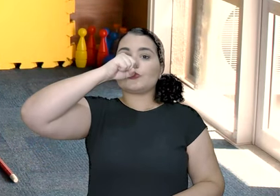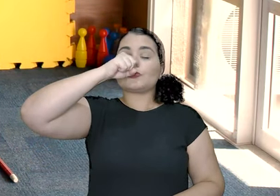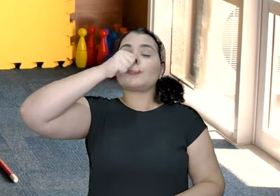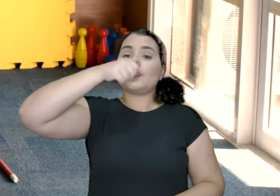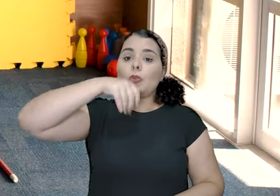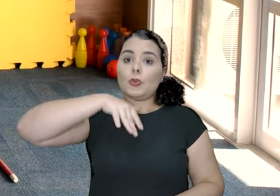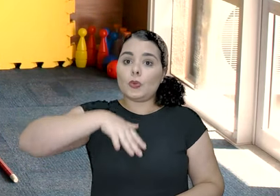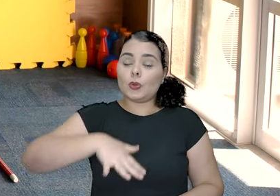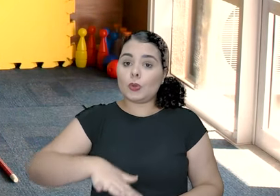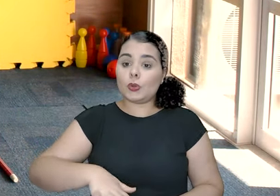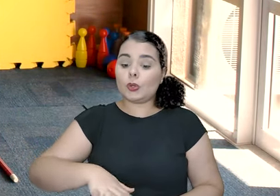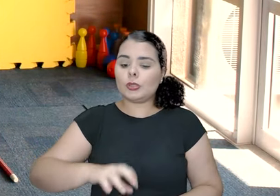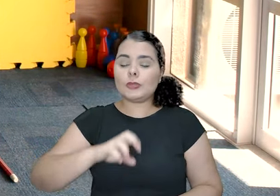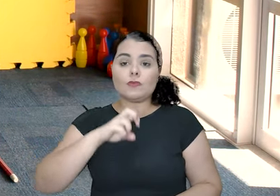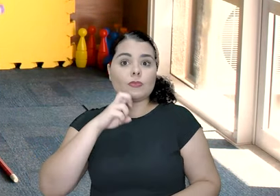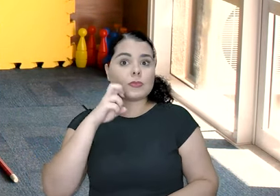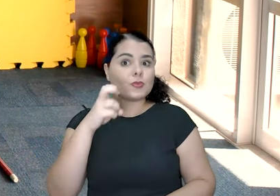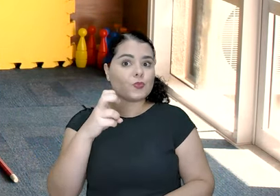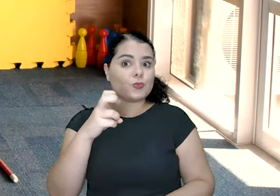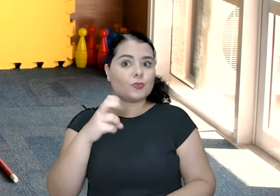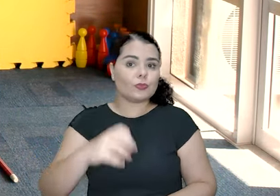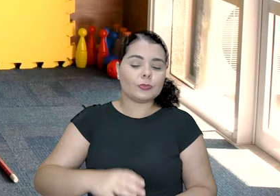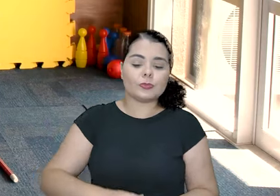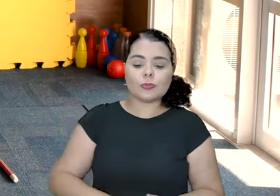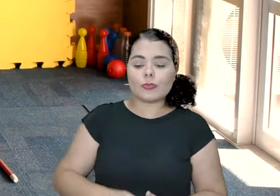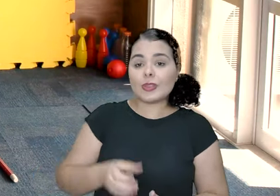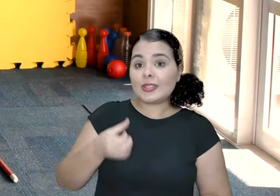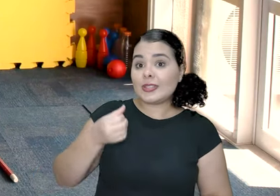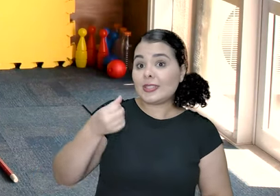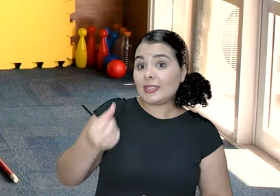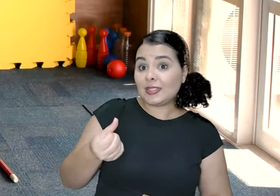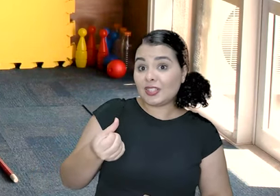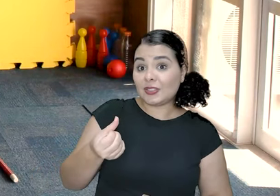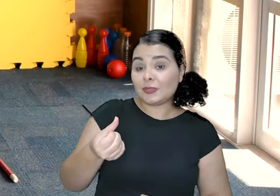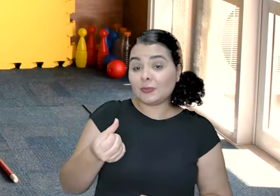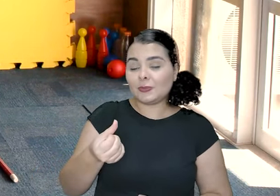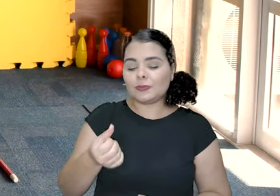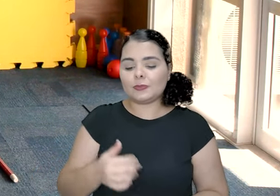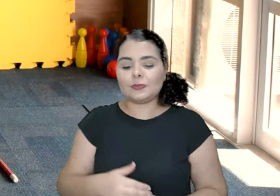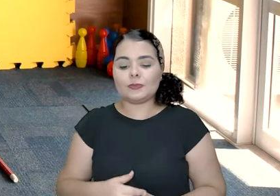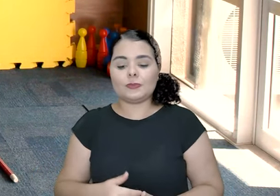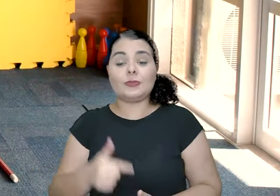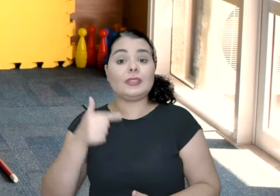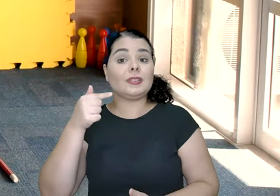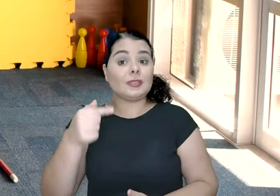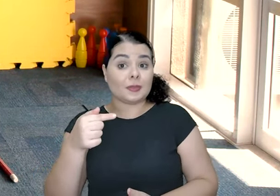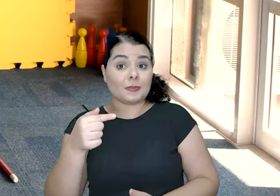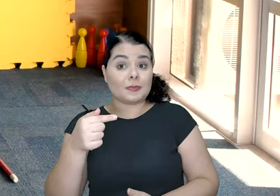2, 3, 4, 5, 6,